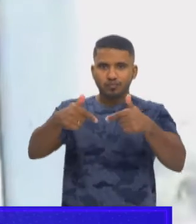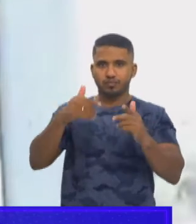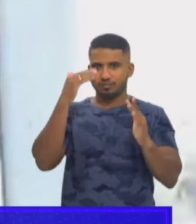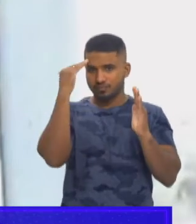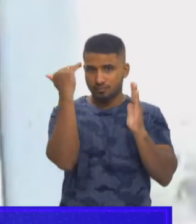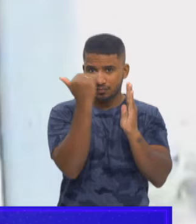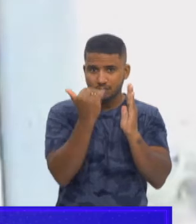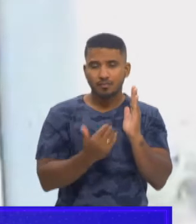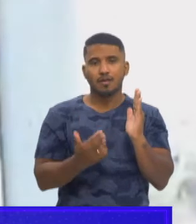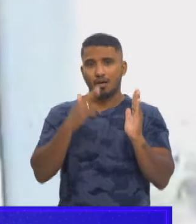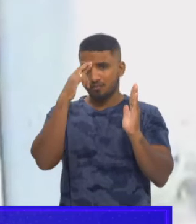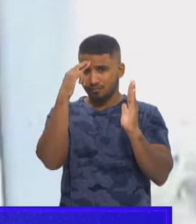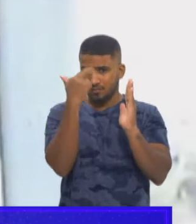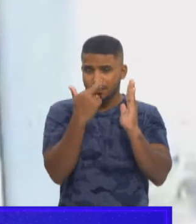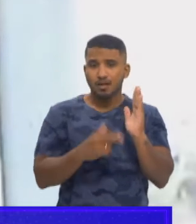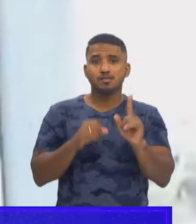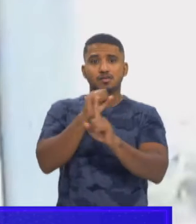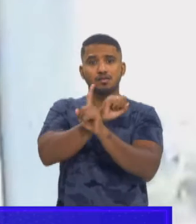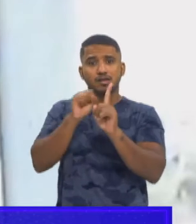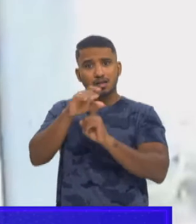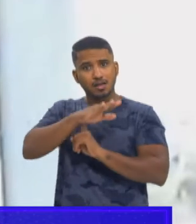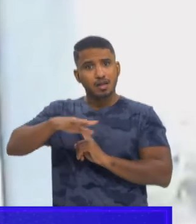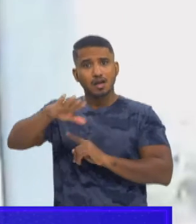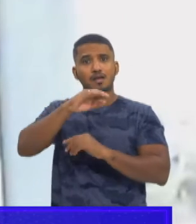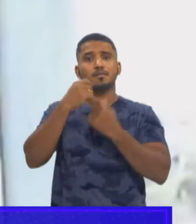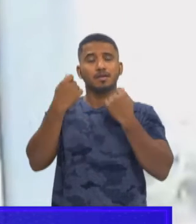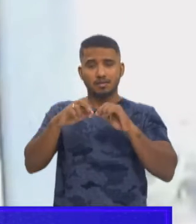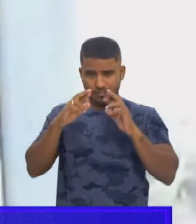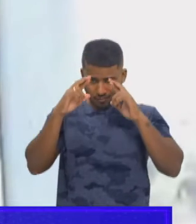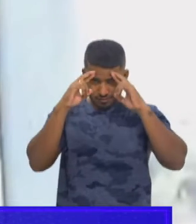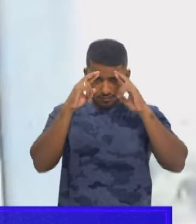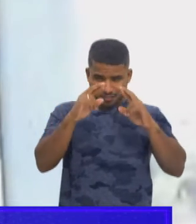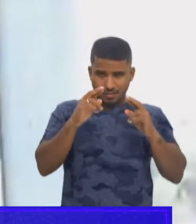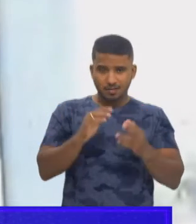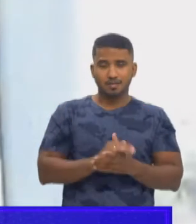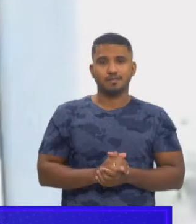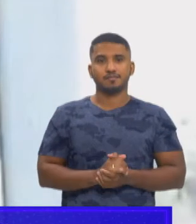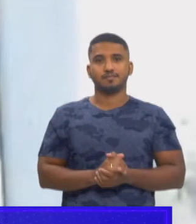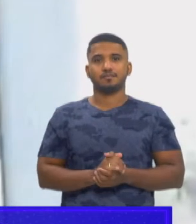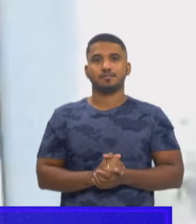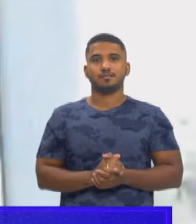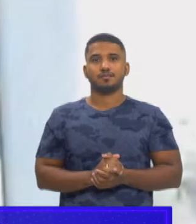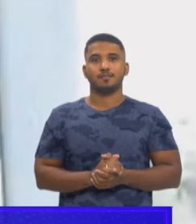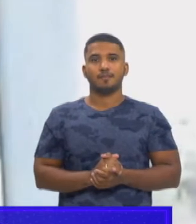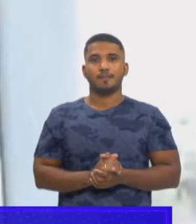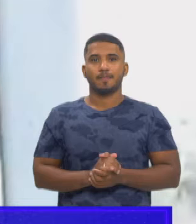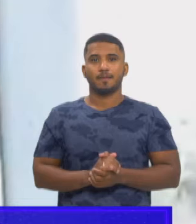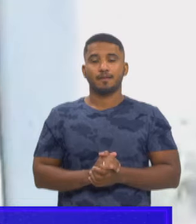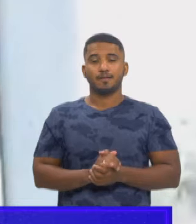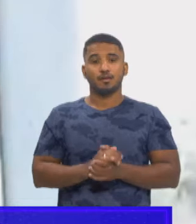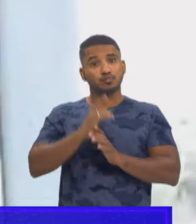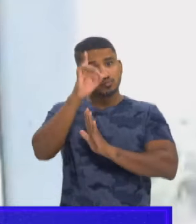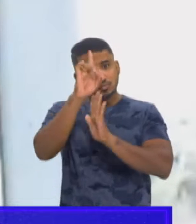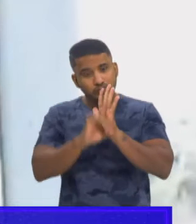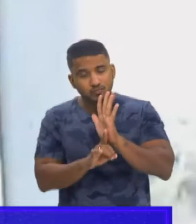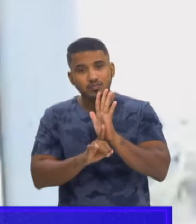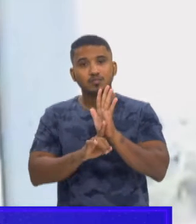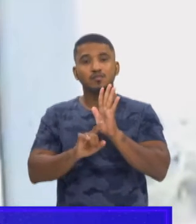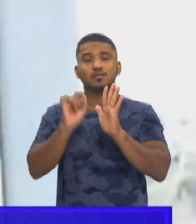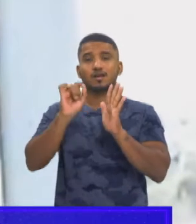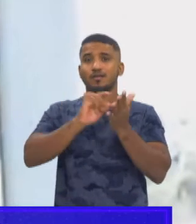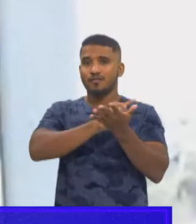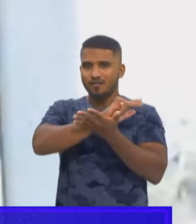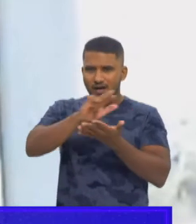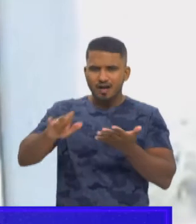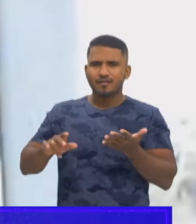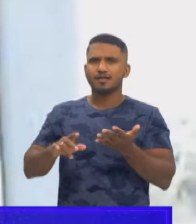Brasileira de Inclusão, na verdade, está relacionado não só à matéria, mas sim à sua efetividade, certo? O respeito da